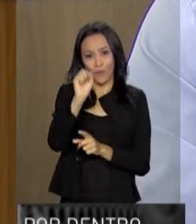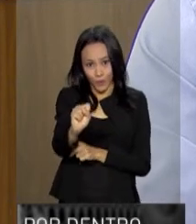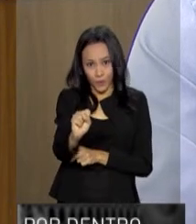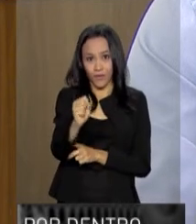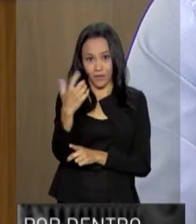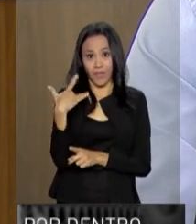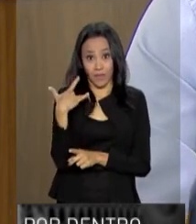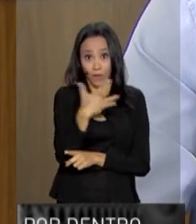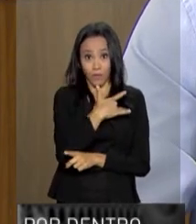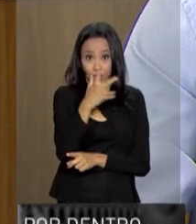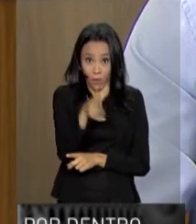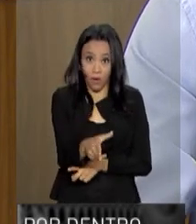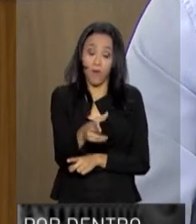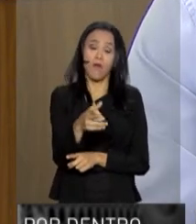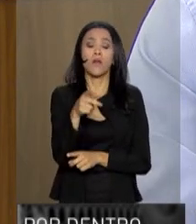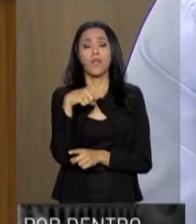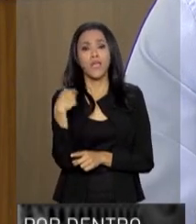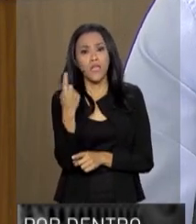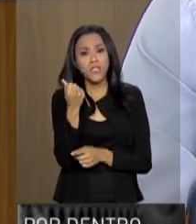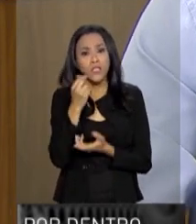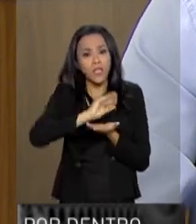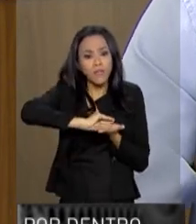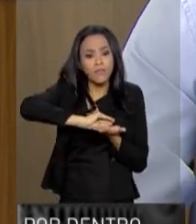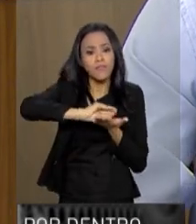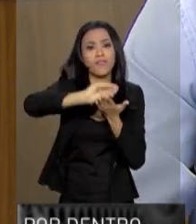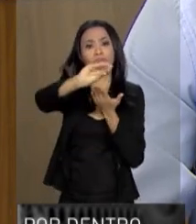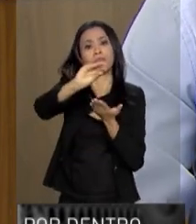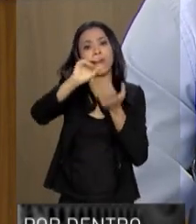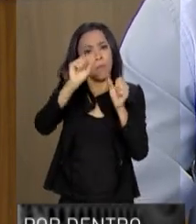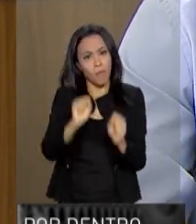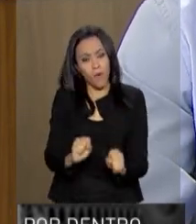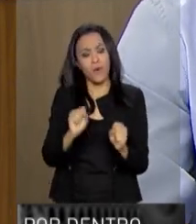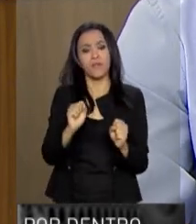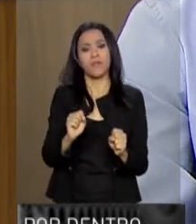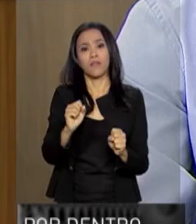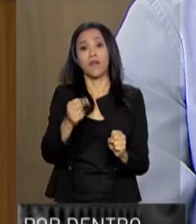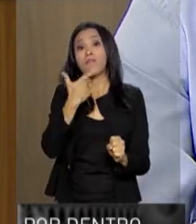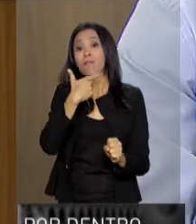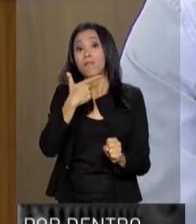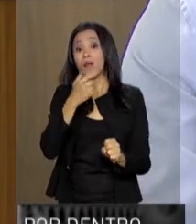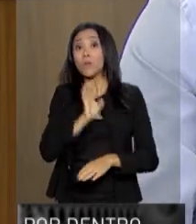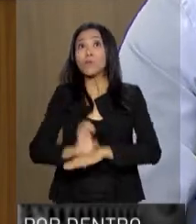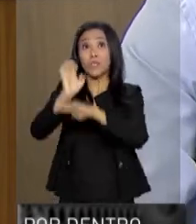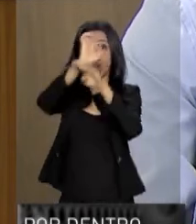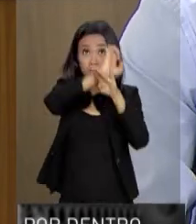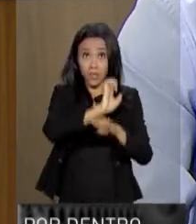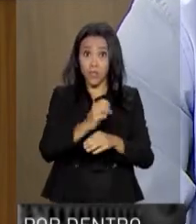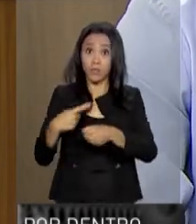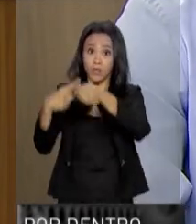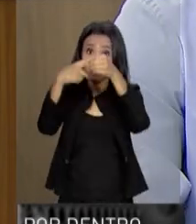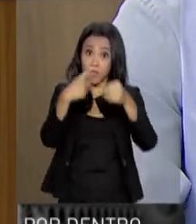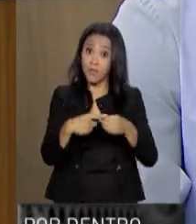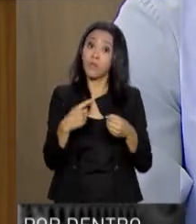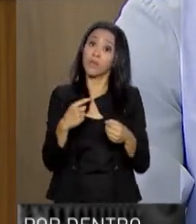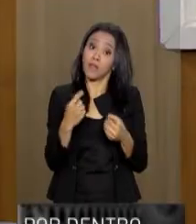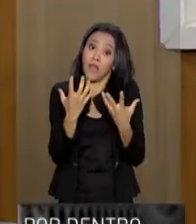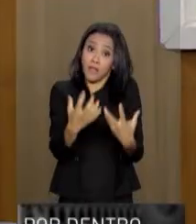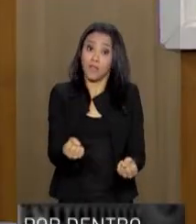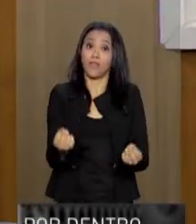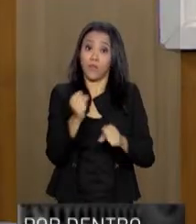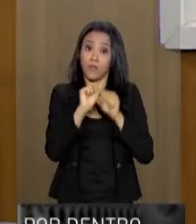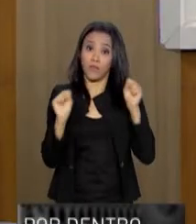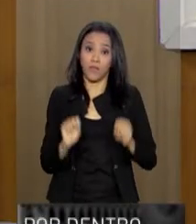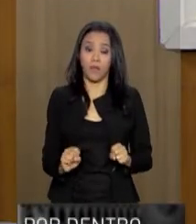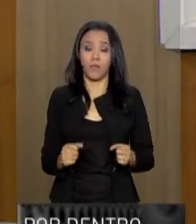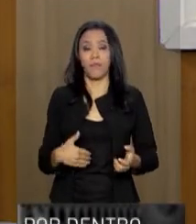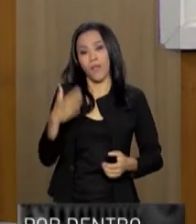de recursos possam ser feitas mediante e preferencialmente aqueles estados e municípios que aderirem a esse sistema agradeço a participação